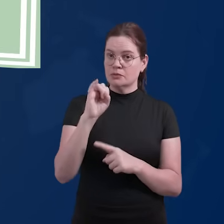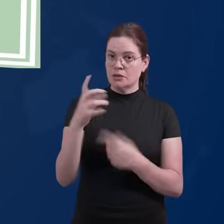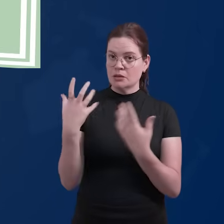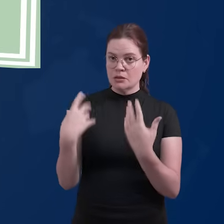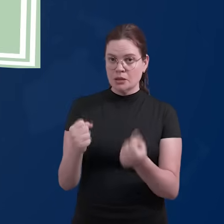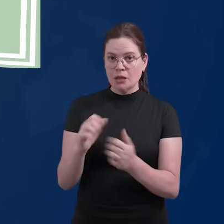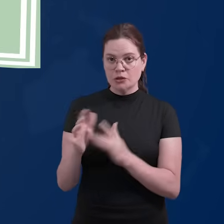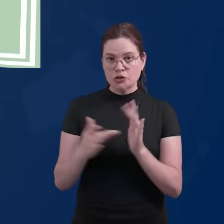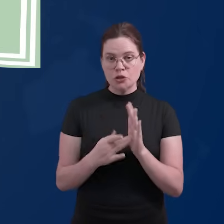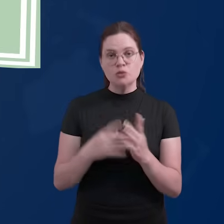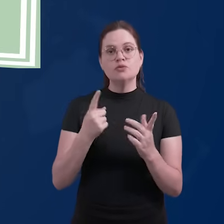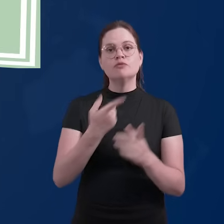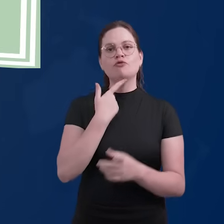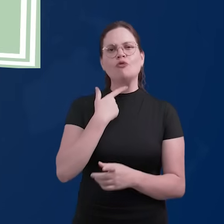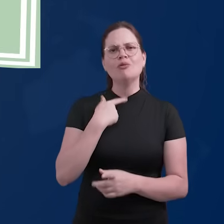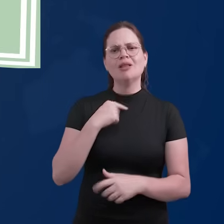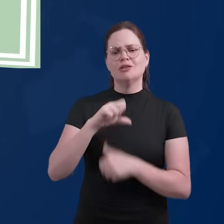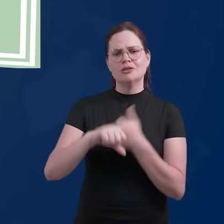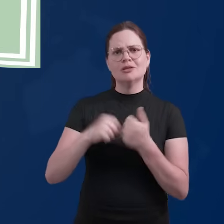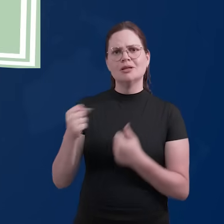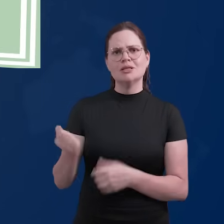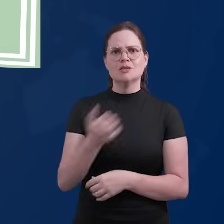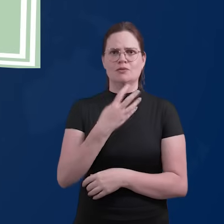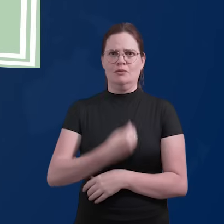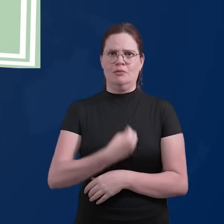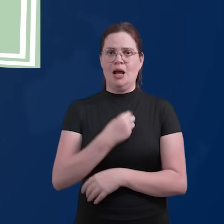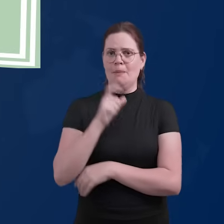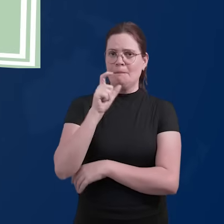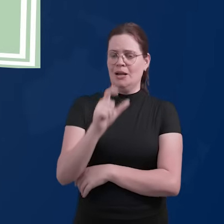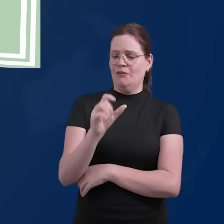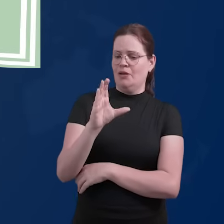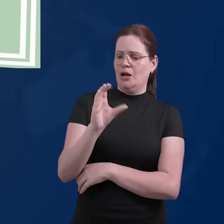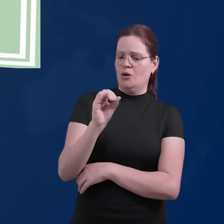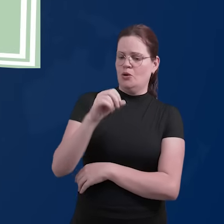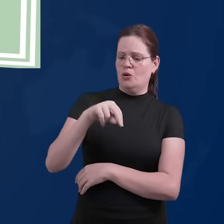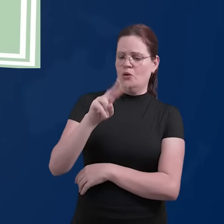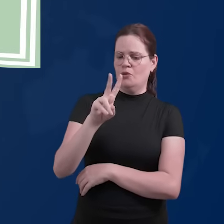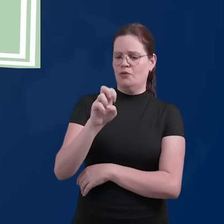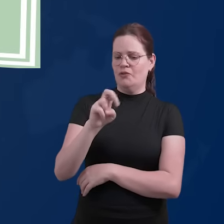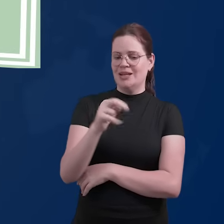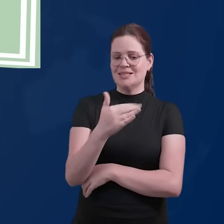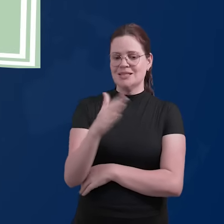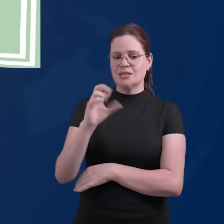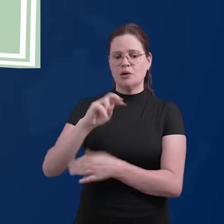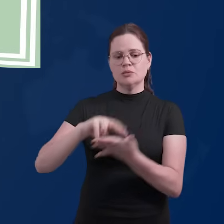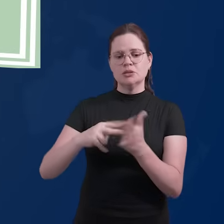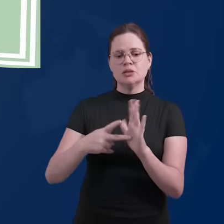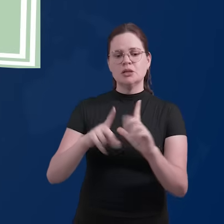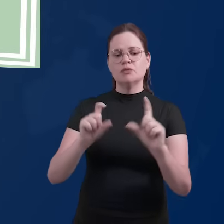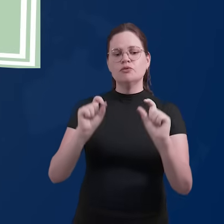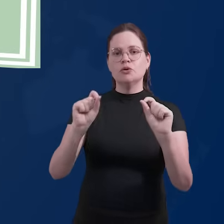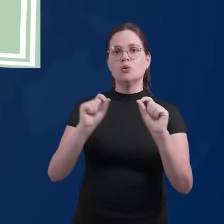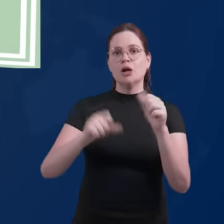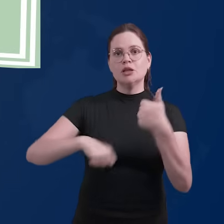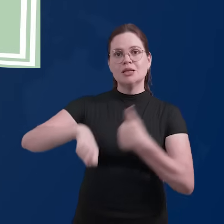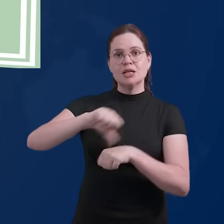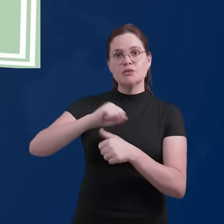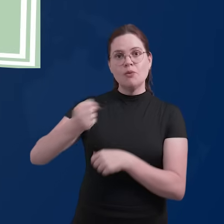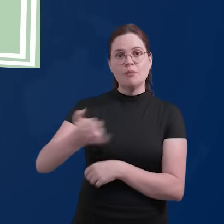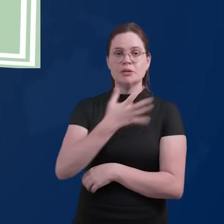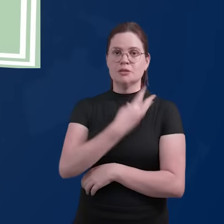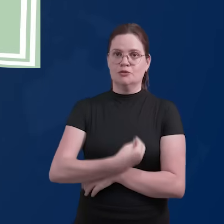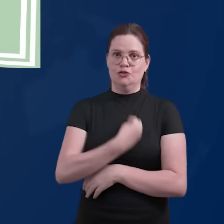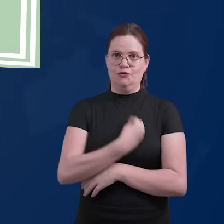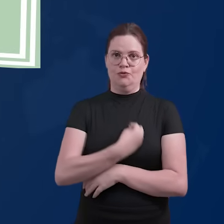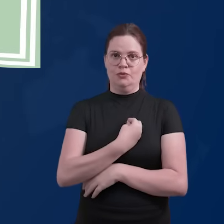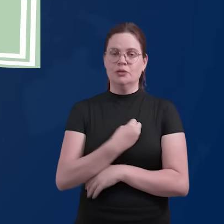Deus alterar as coisas na sua vida, uma mudança. A palavra conversão é exatamente isso, é mudança de rumo. mudança de uma situação para